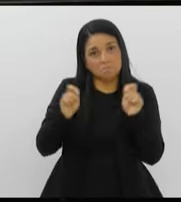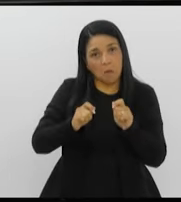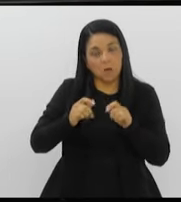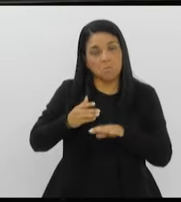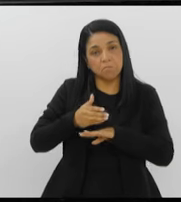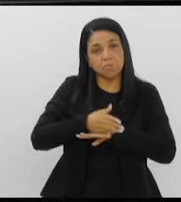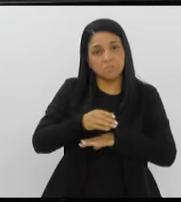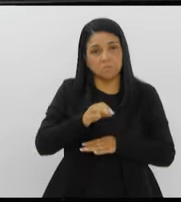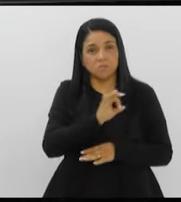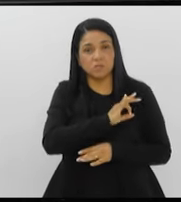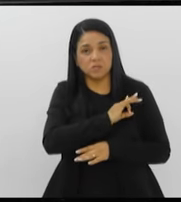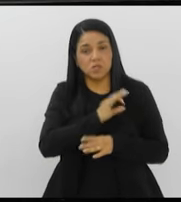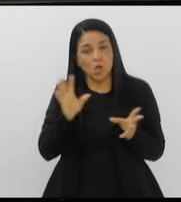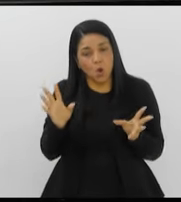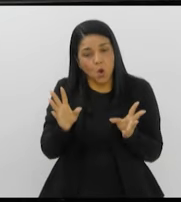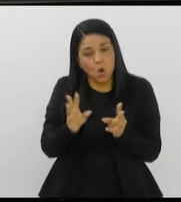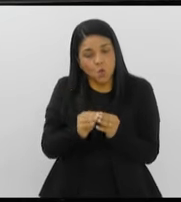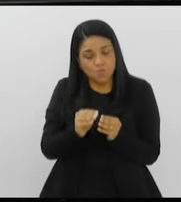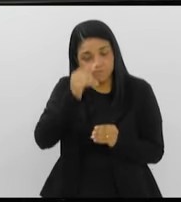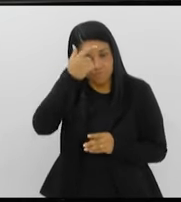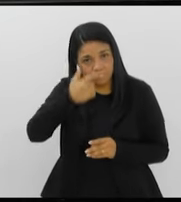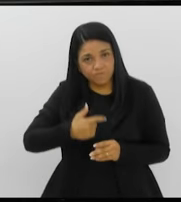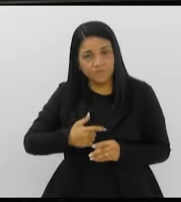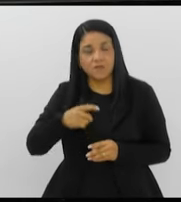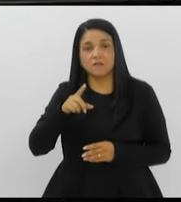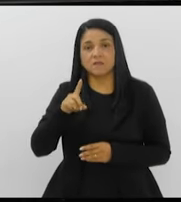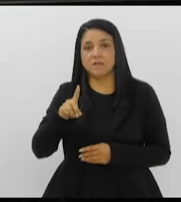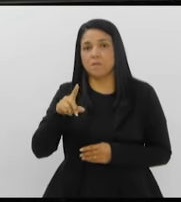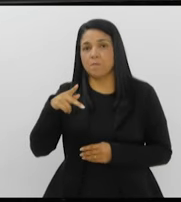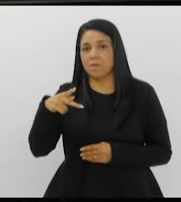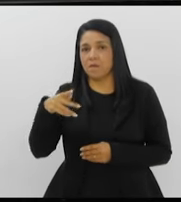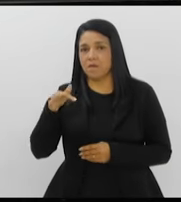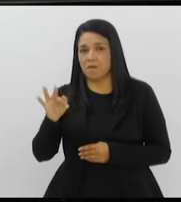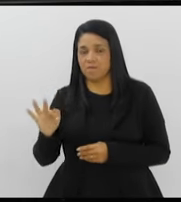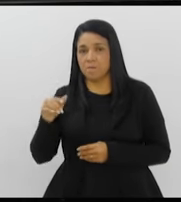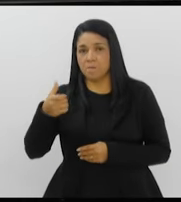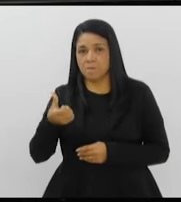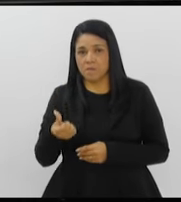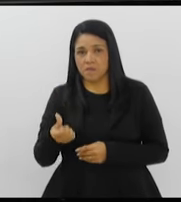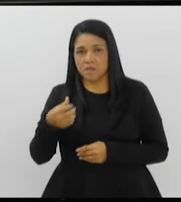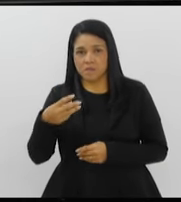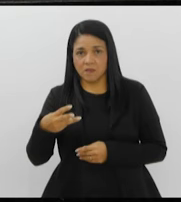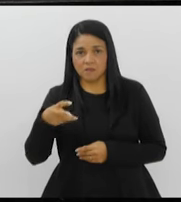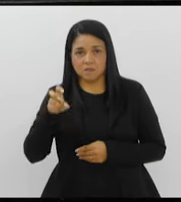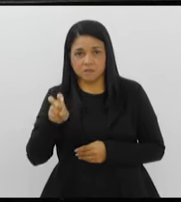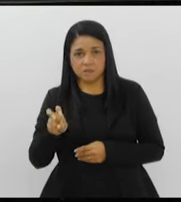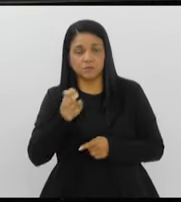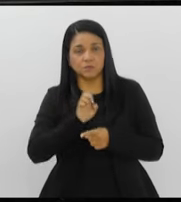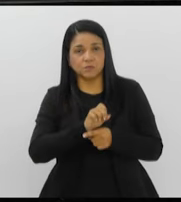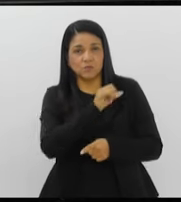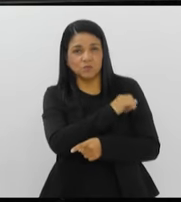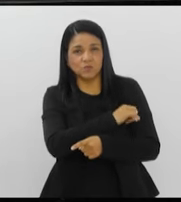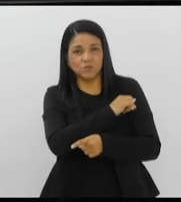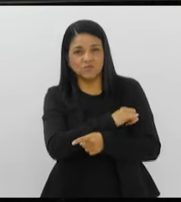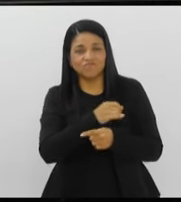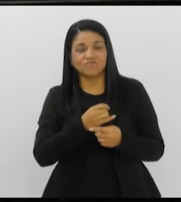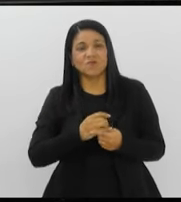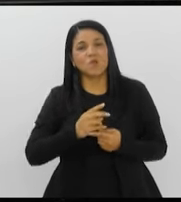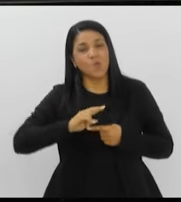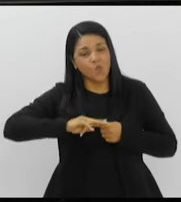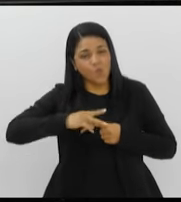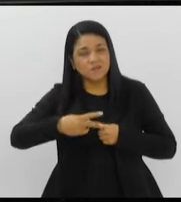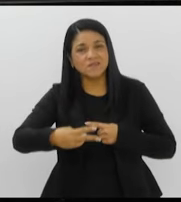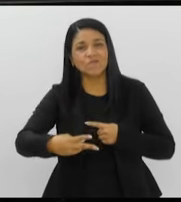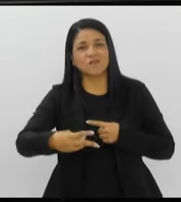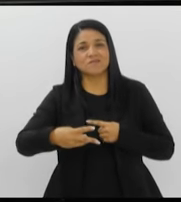fiz um resumo das consequências da DPF 635 para o estado do Rio de Janeiro. Consequências